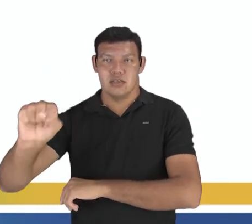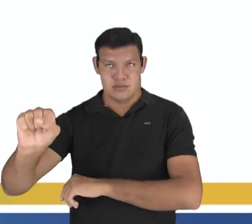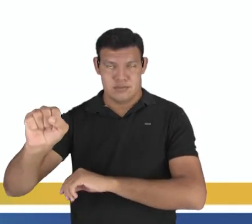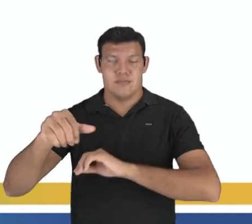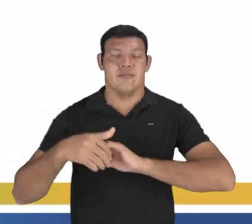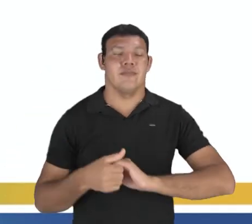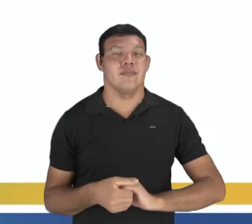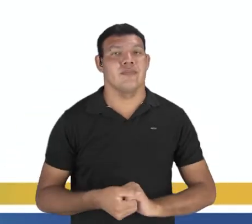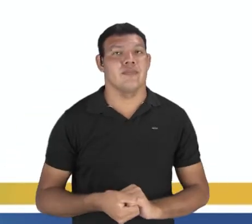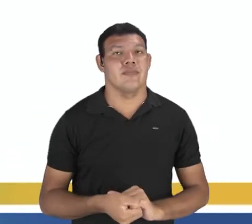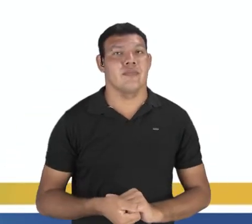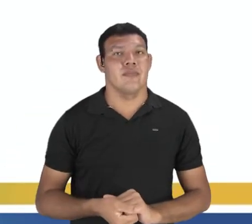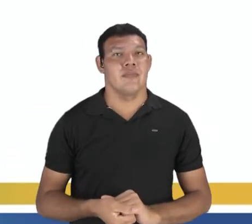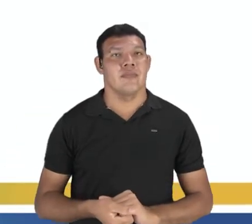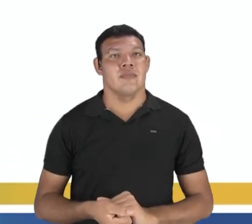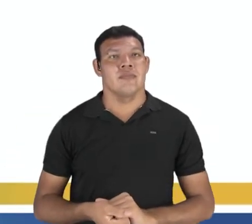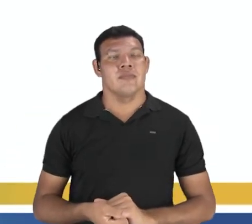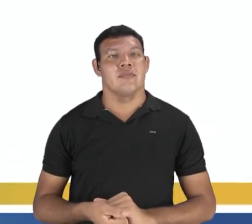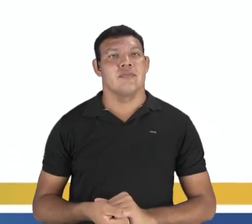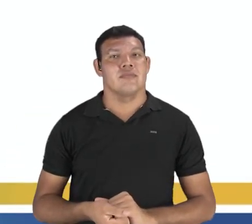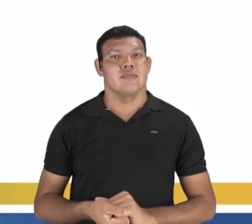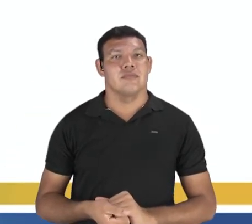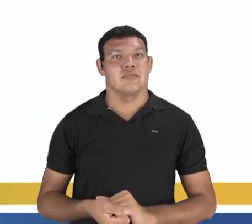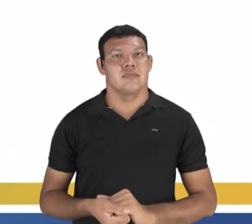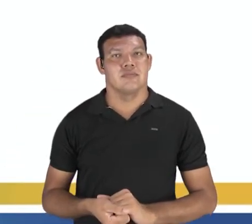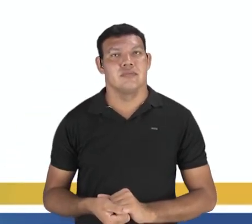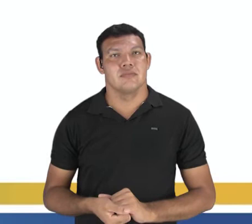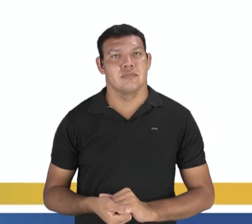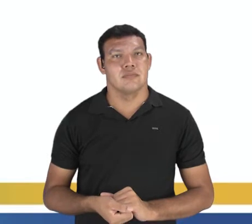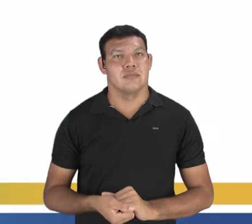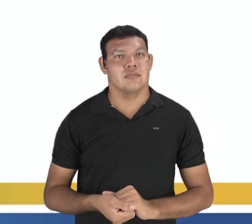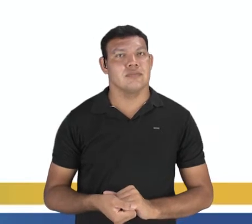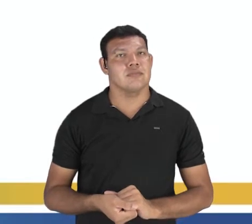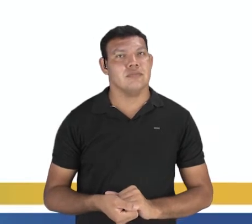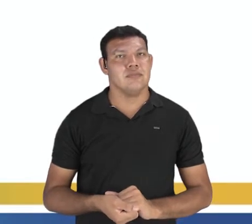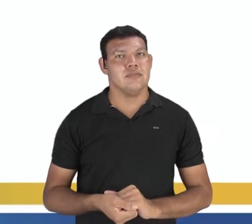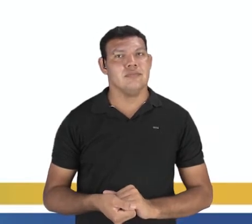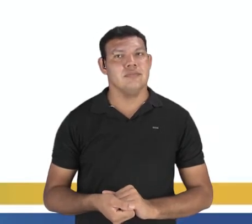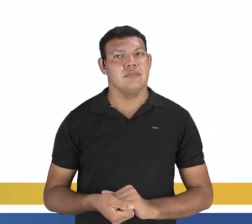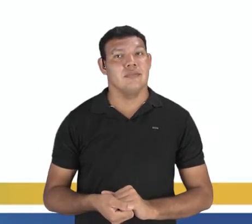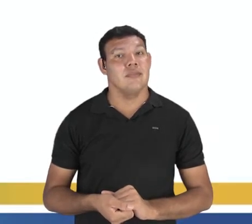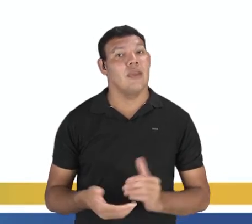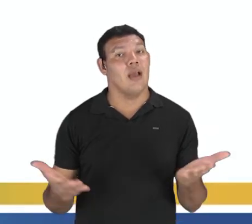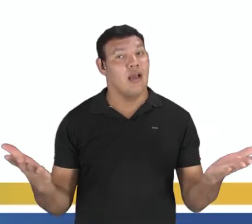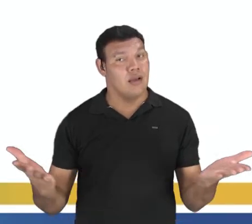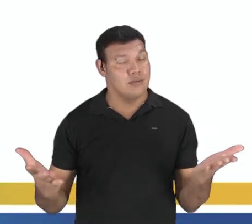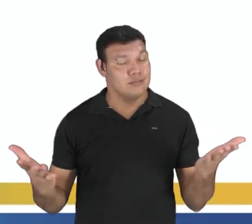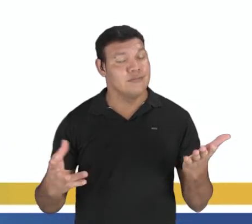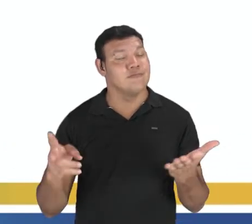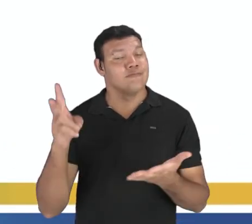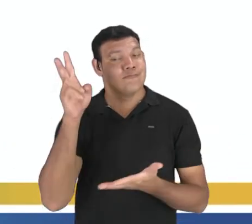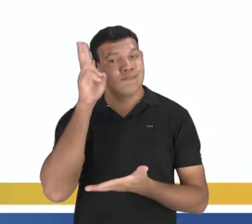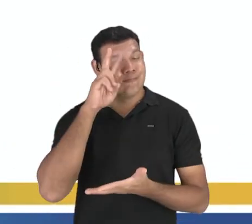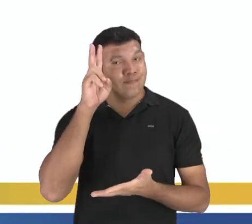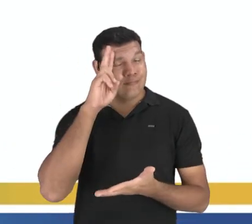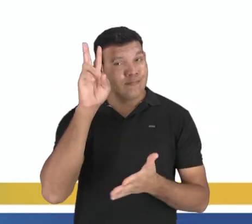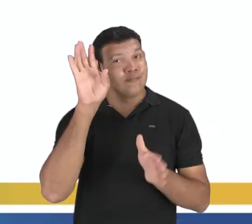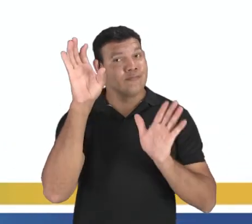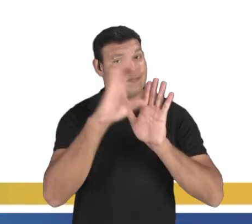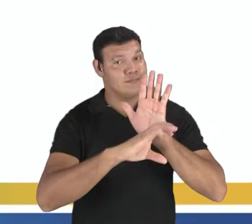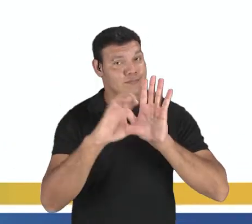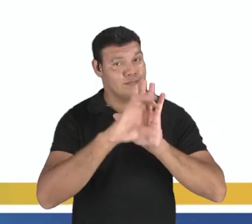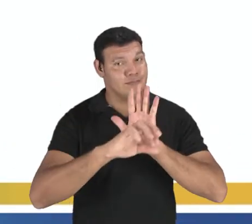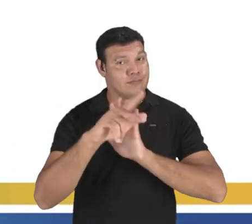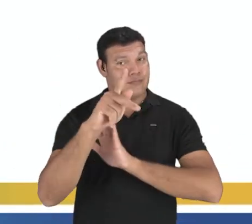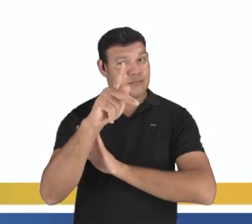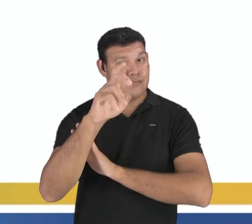toda essa expressão será igual a 68 metros. E aí, vale lembrar que o conceito de perímetro